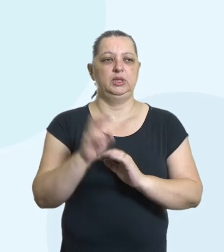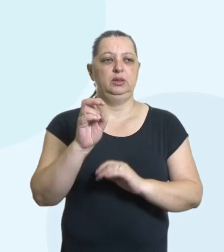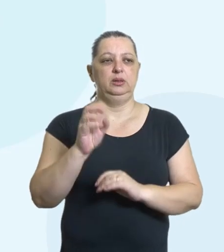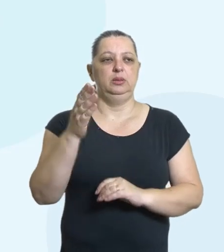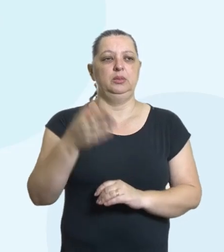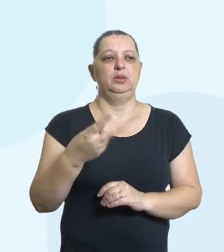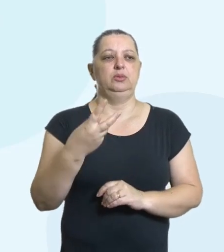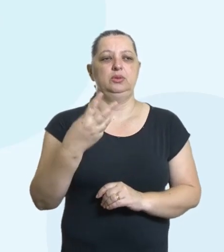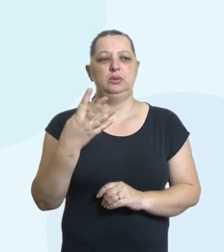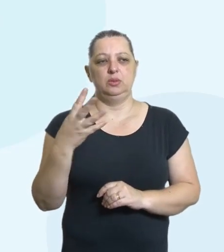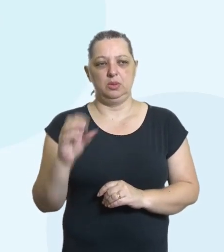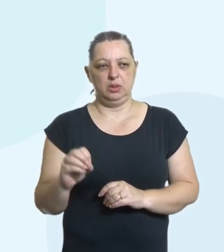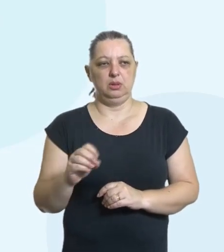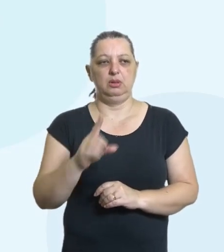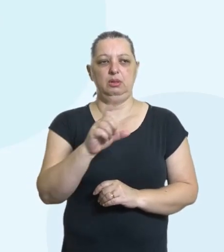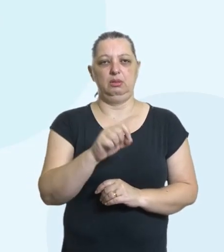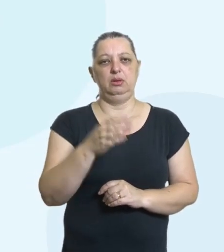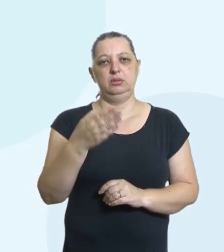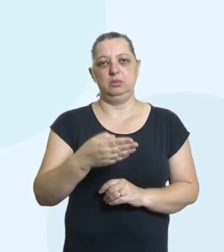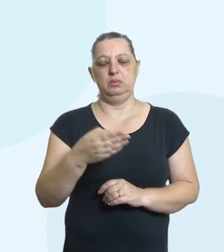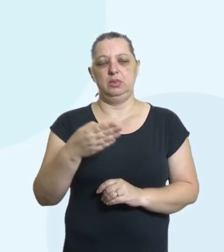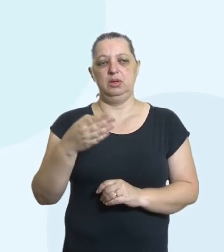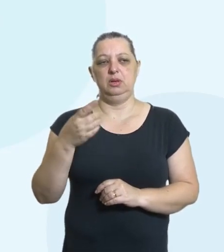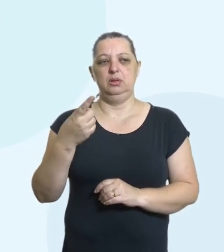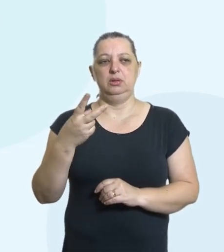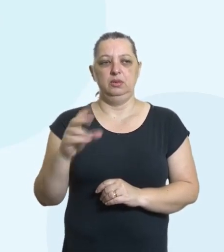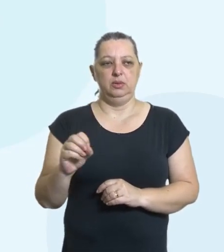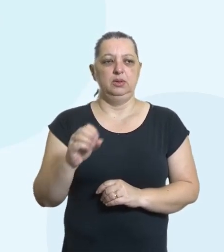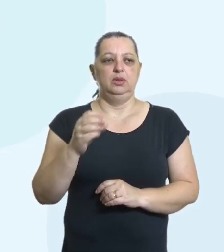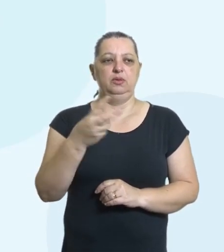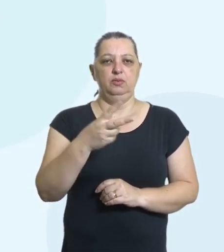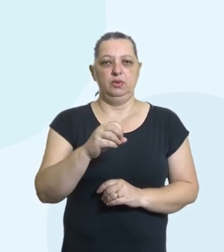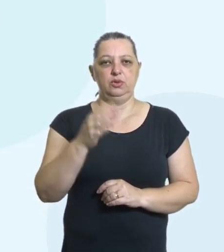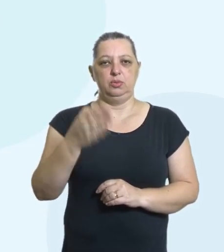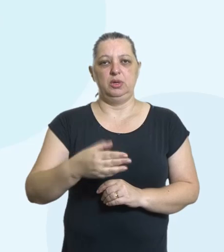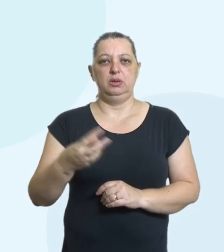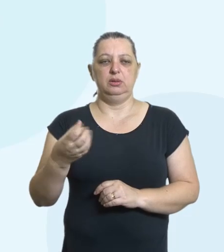5/240, 10/120,